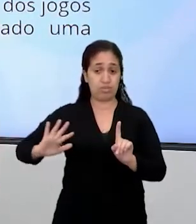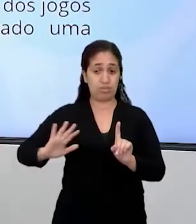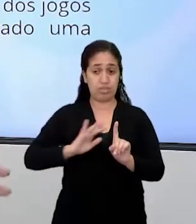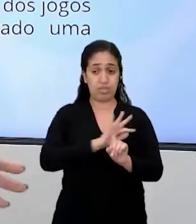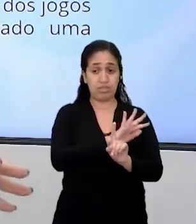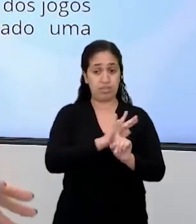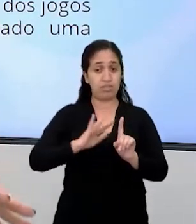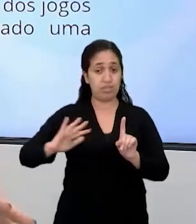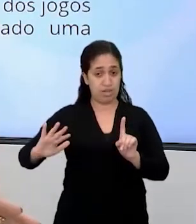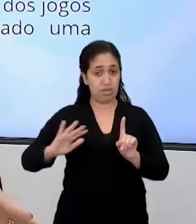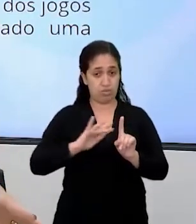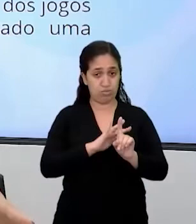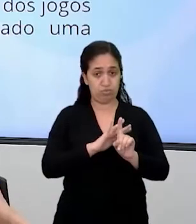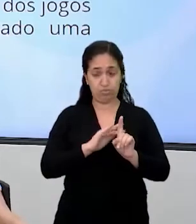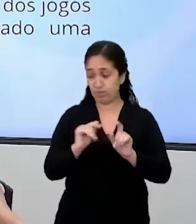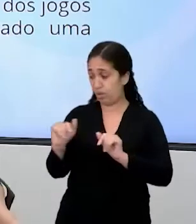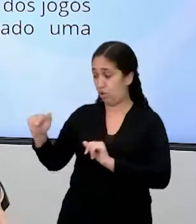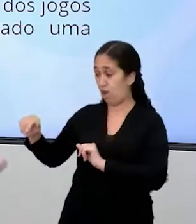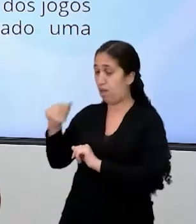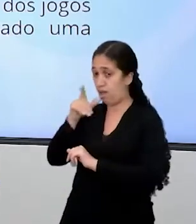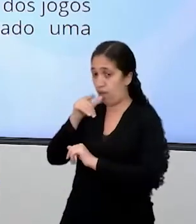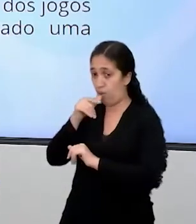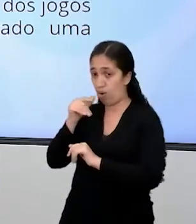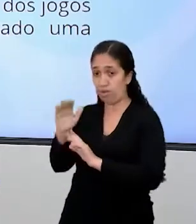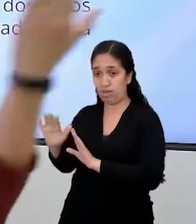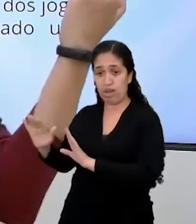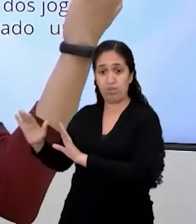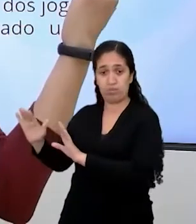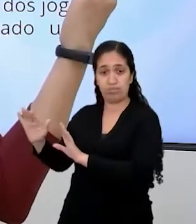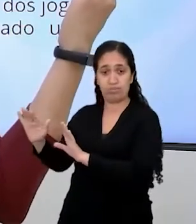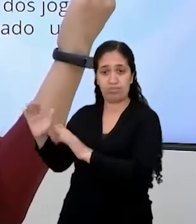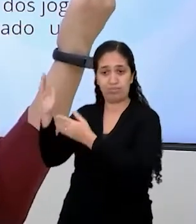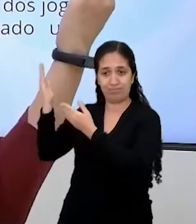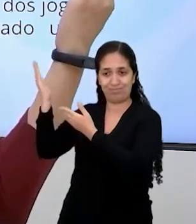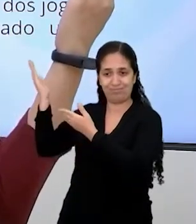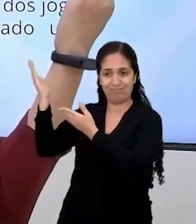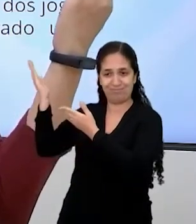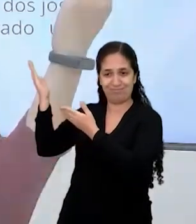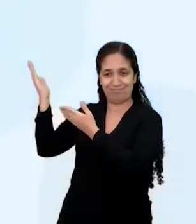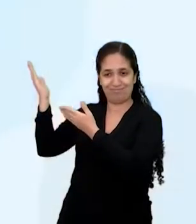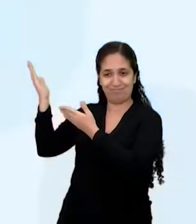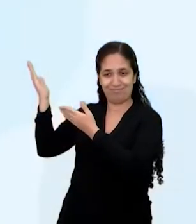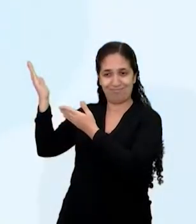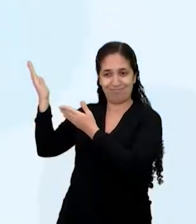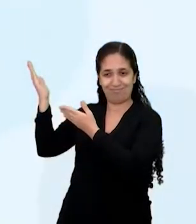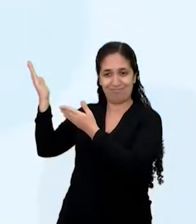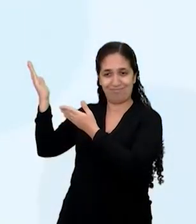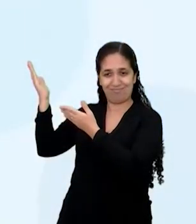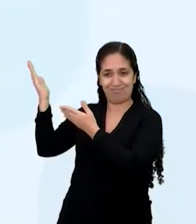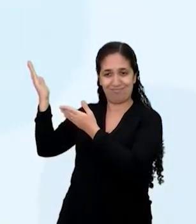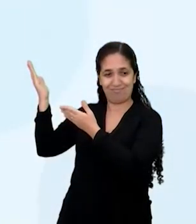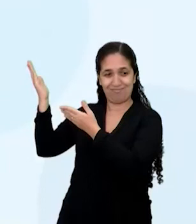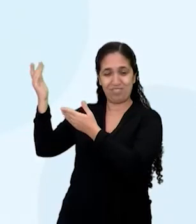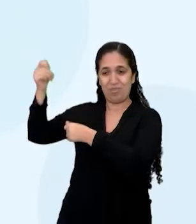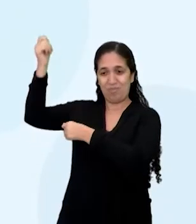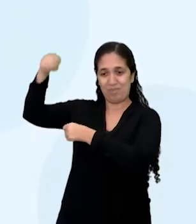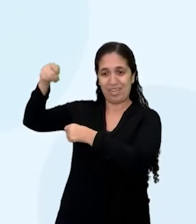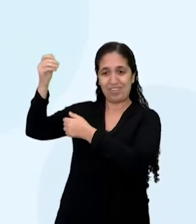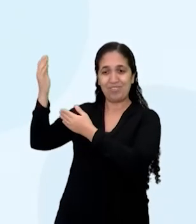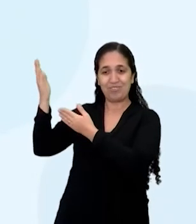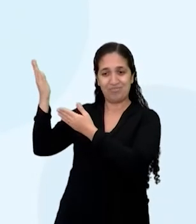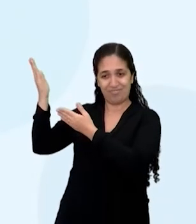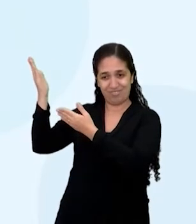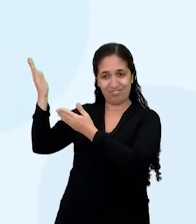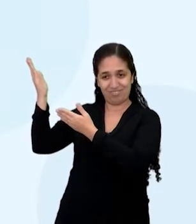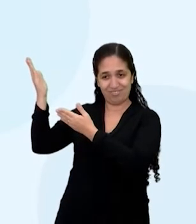exemplo, ali eu coloquei um mago aqui na nossa, tá bem aqui, ó, tá bem aqui atrás de mim, um mago aí